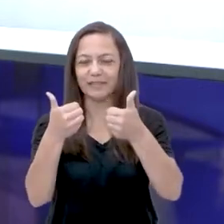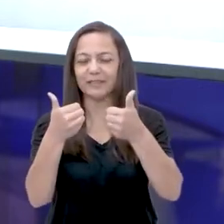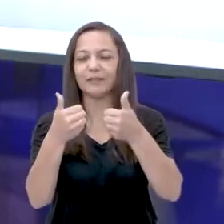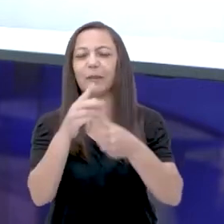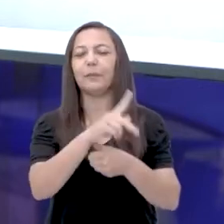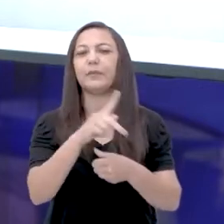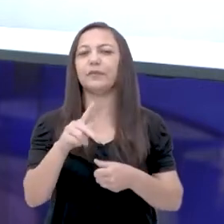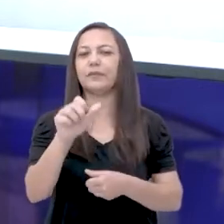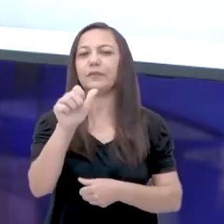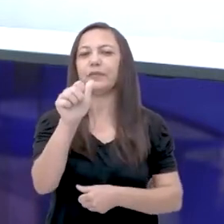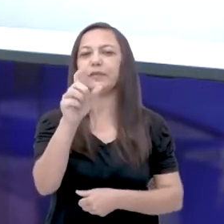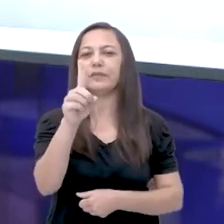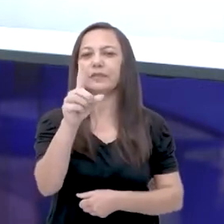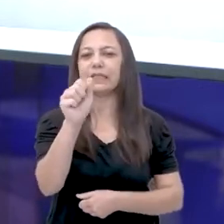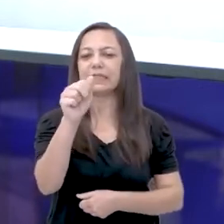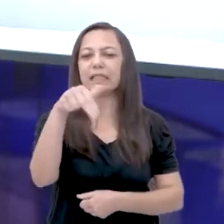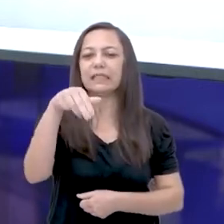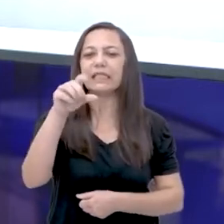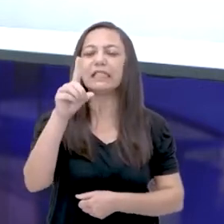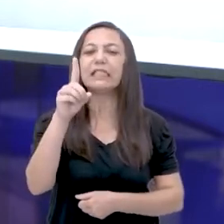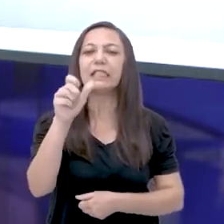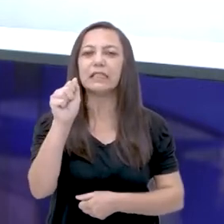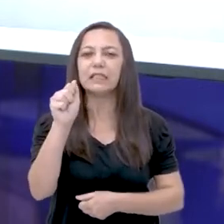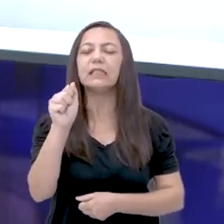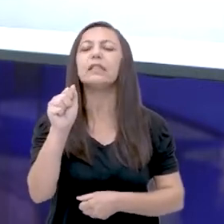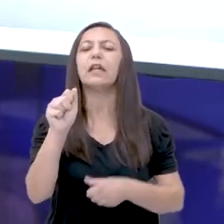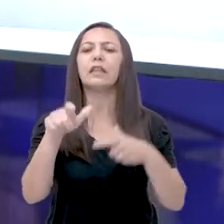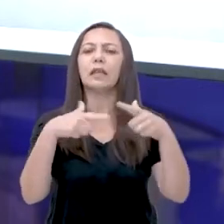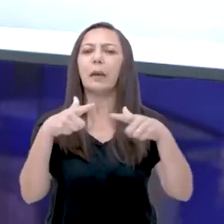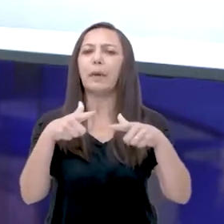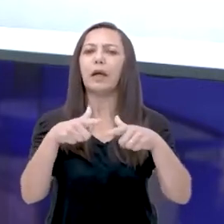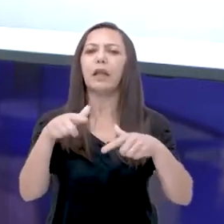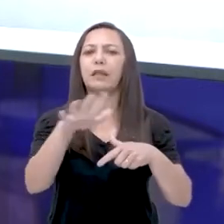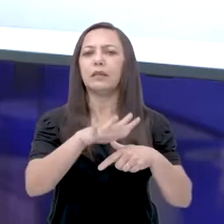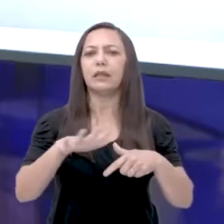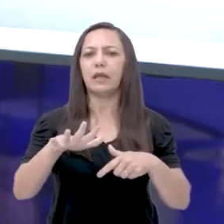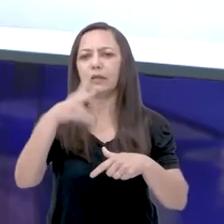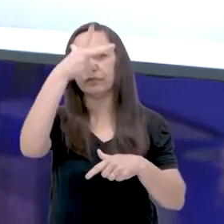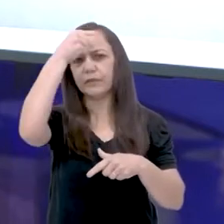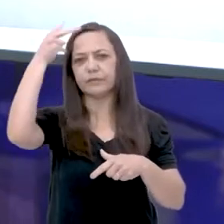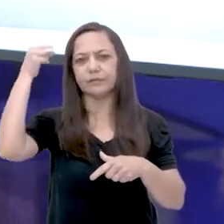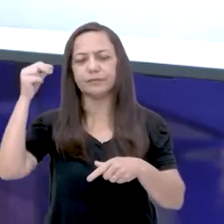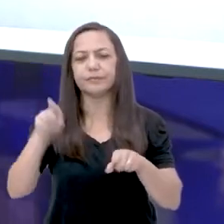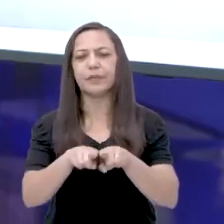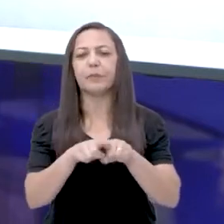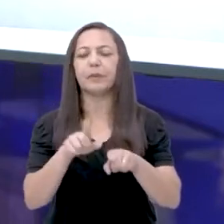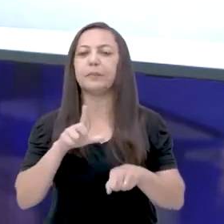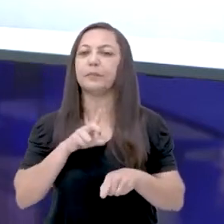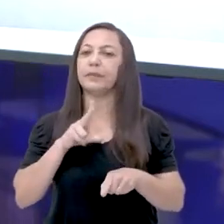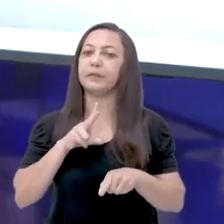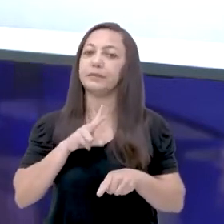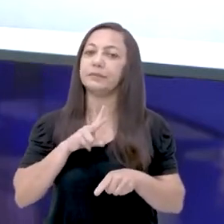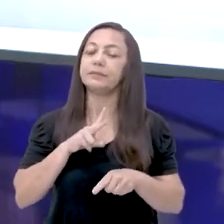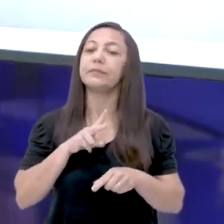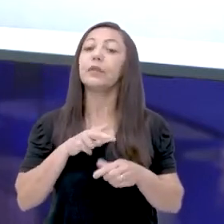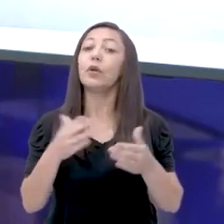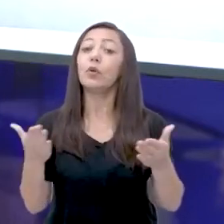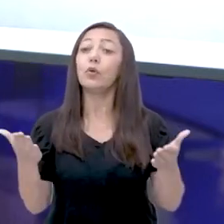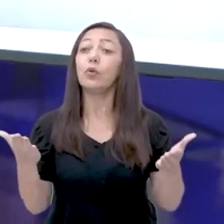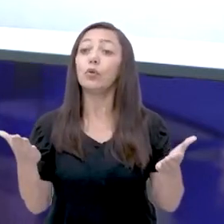Olá, tudo bem? Me chamo professor Danda, leciono matemática na rede pública e privada do nosso município e estamos aqui